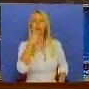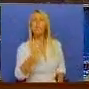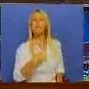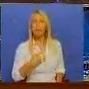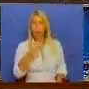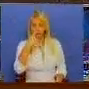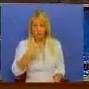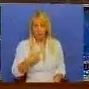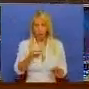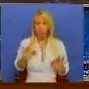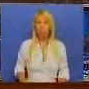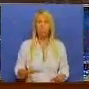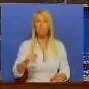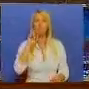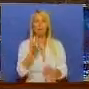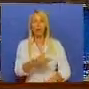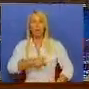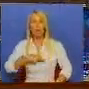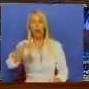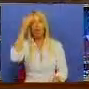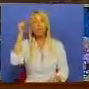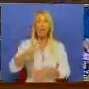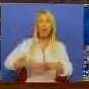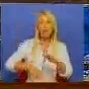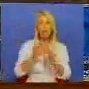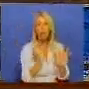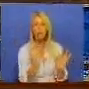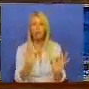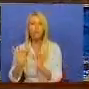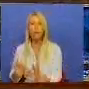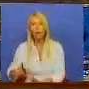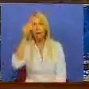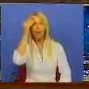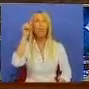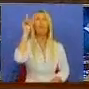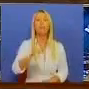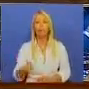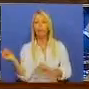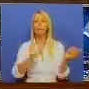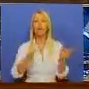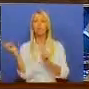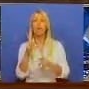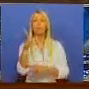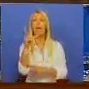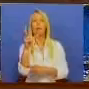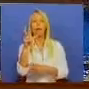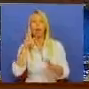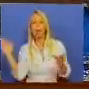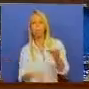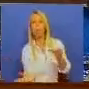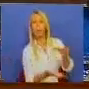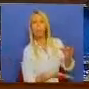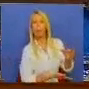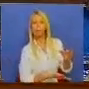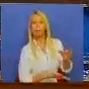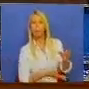fiscalização, esqueceu-se de fazer a prevenção e esqueceu-se de fiscalizar o transporte. da madeira cortada. Senhor